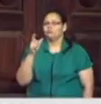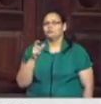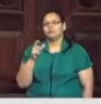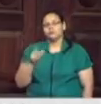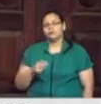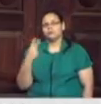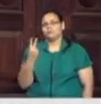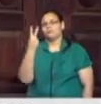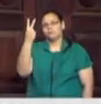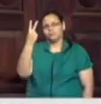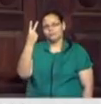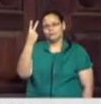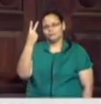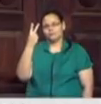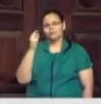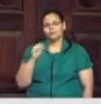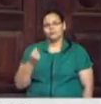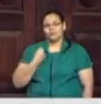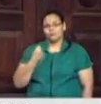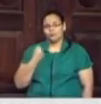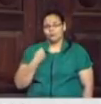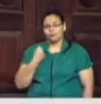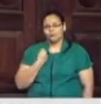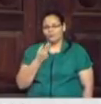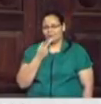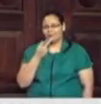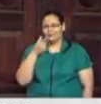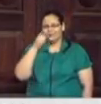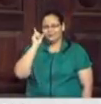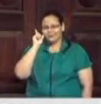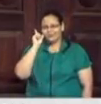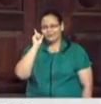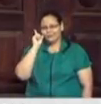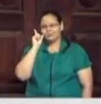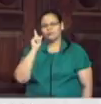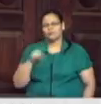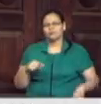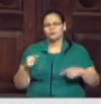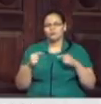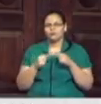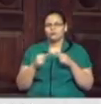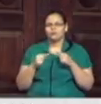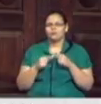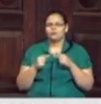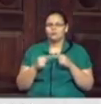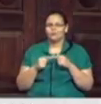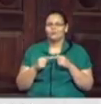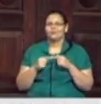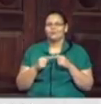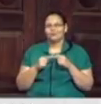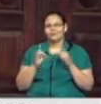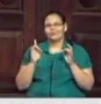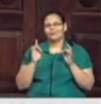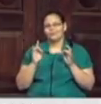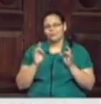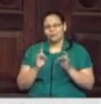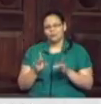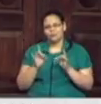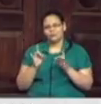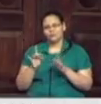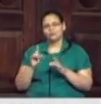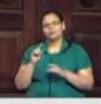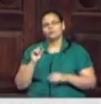e corrigir aqui um número que eu dei ontem em relação à comercialização da